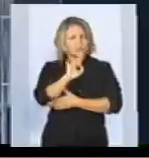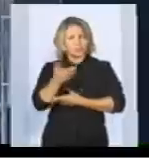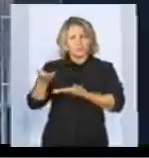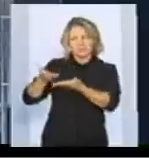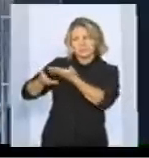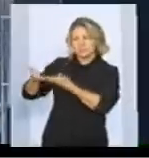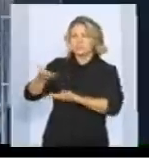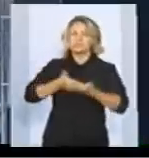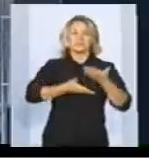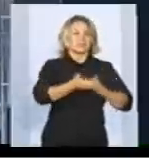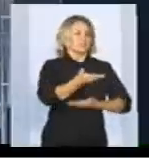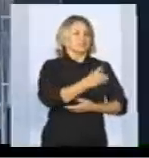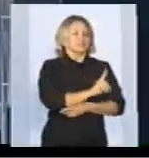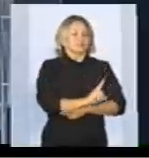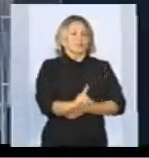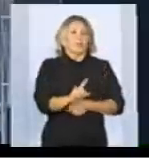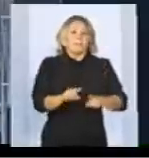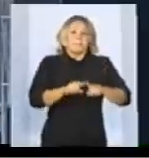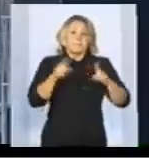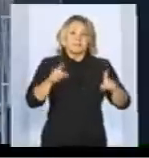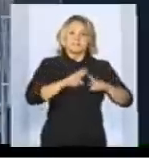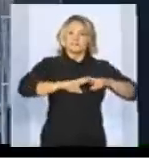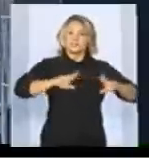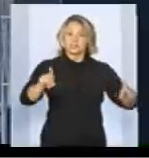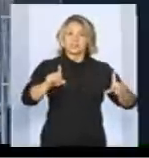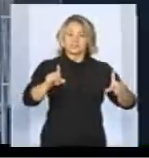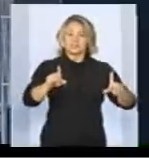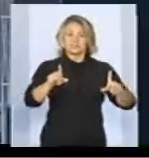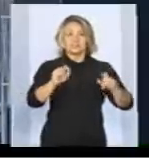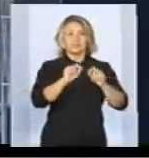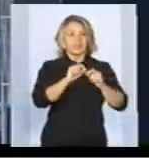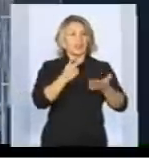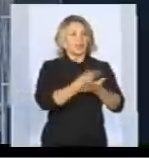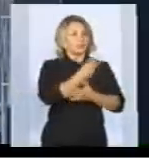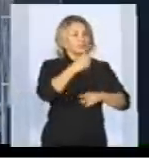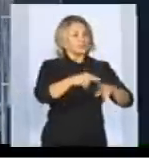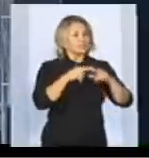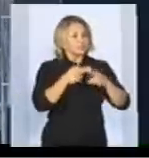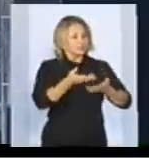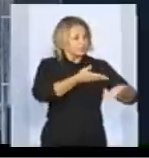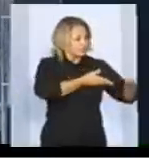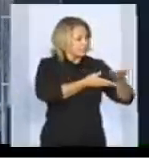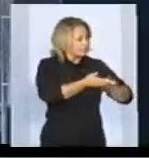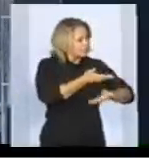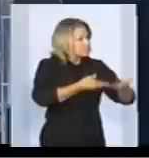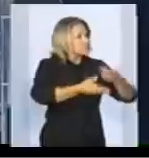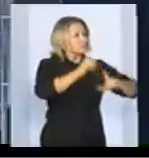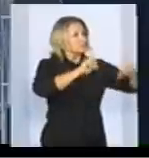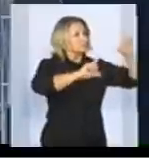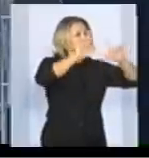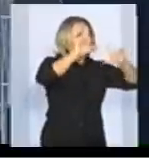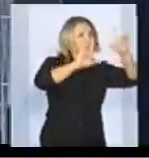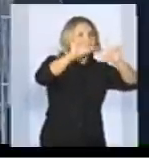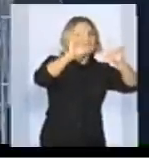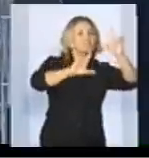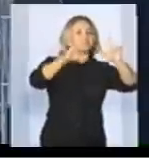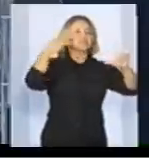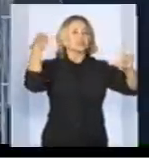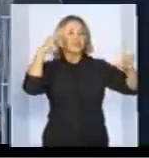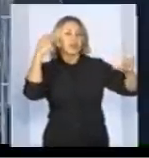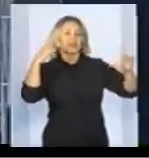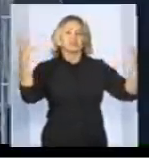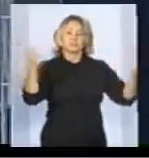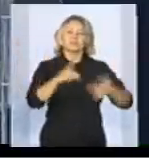relações interpessoais mas ao contrário se dá fundamentalmente pela mediação dos meios de comunicação de massa que a liberdade de